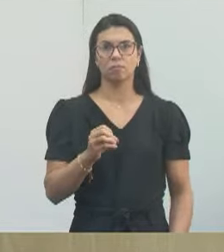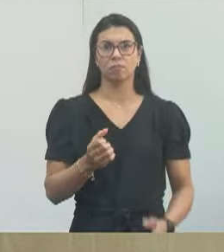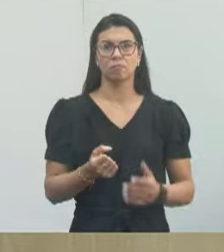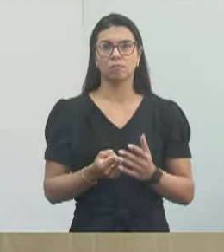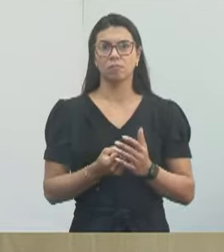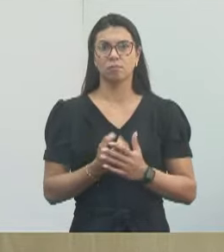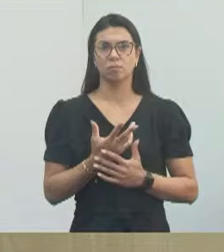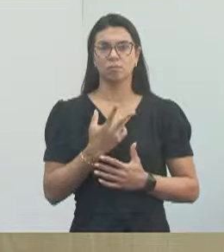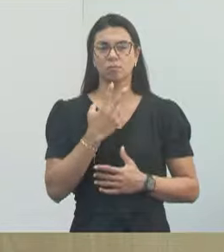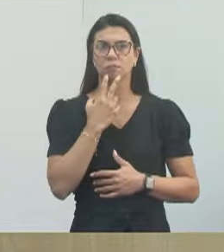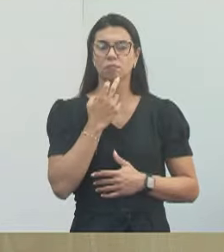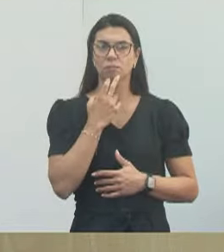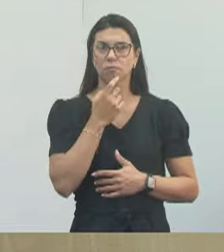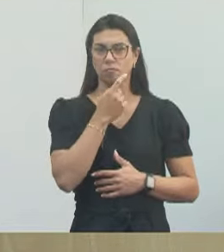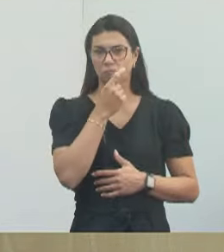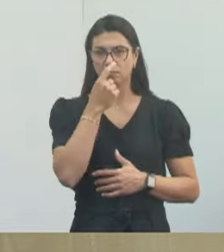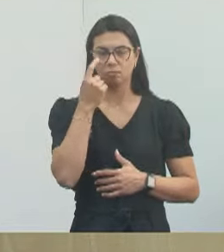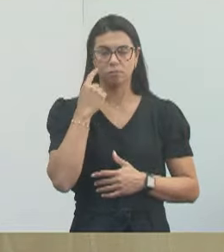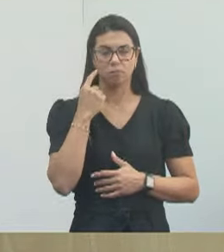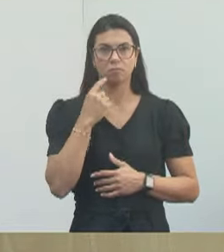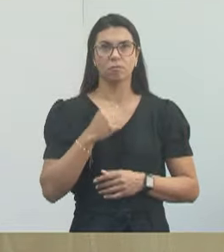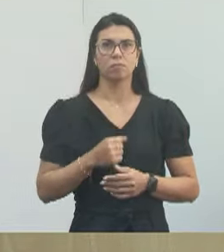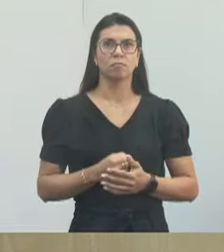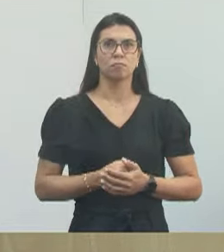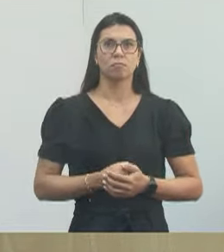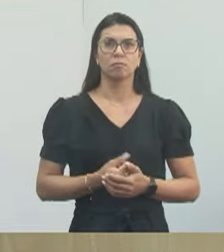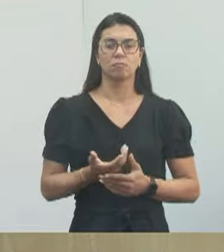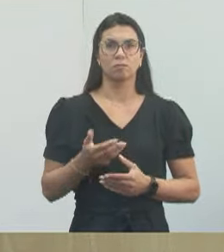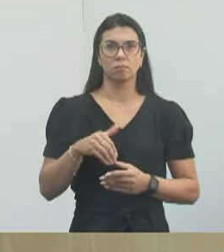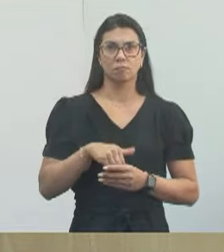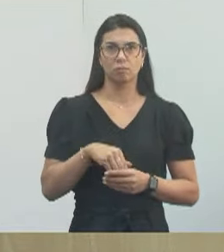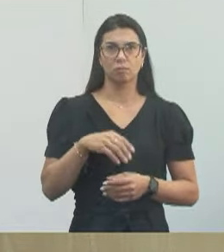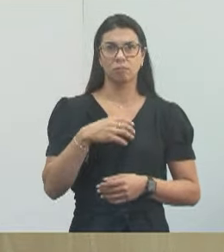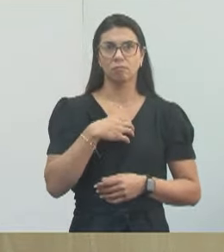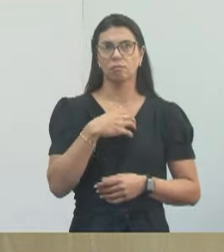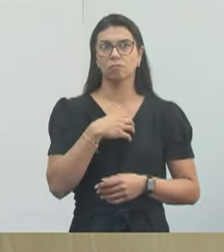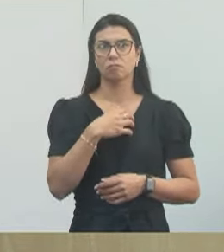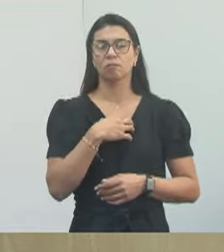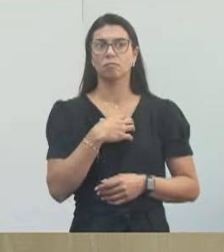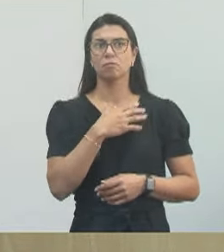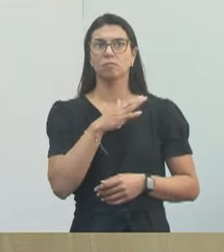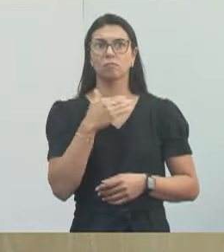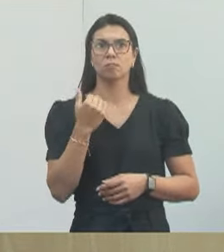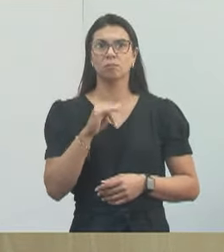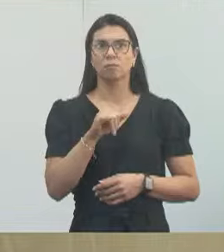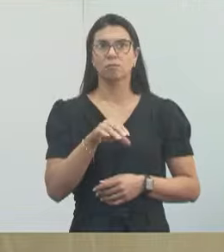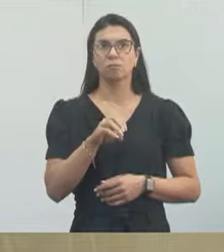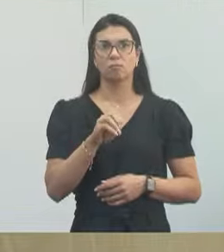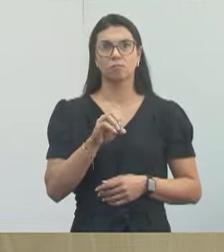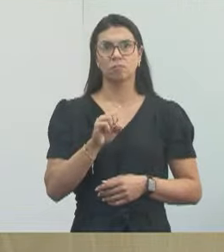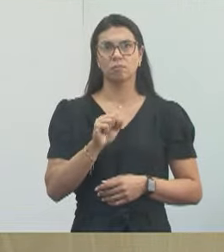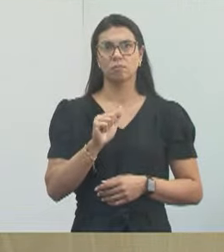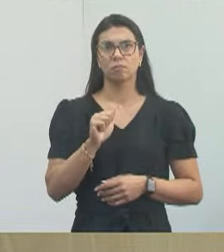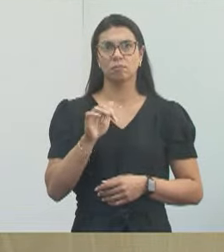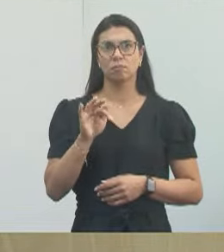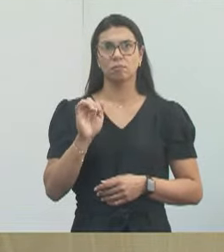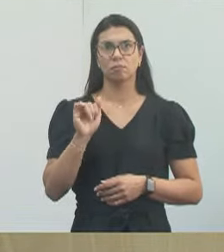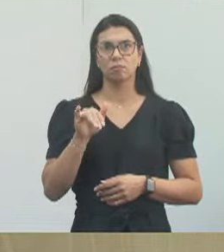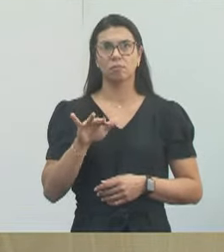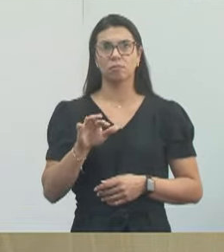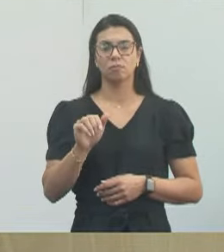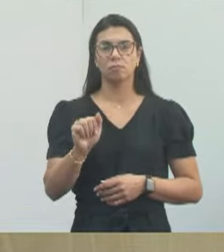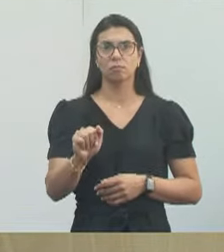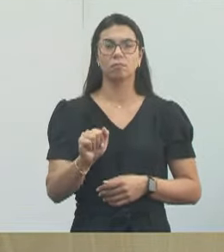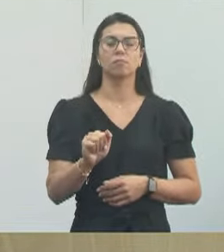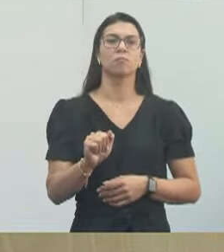pelo vereador Valmir do Parque meua voto pesar pelo falecimento de Josefina Maria da Silva voto